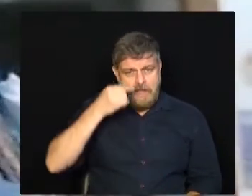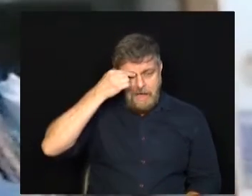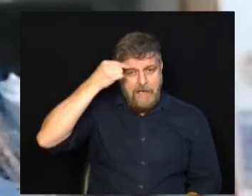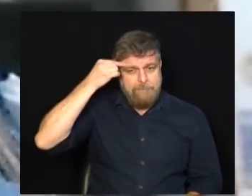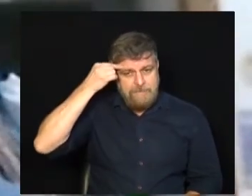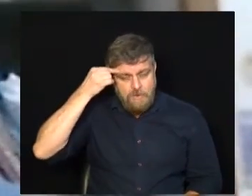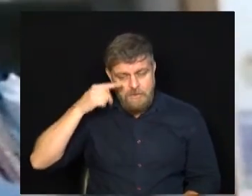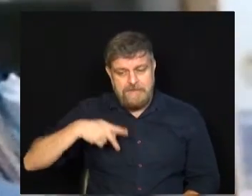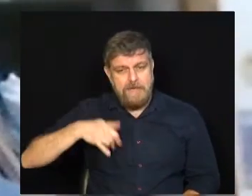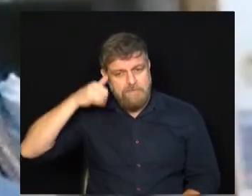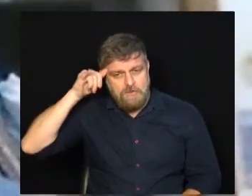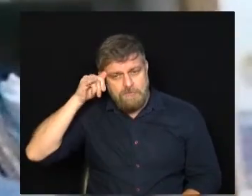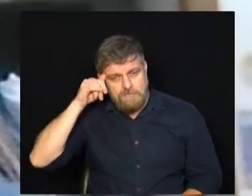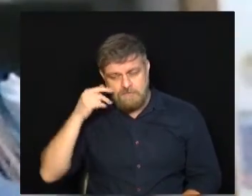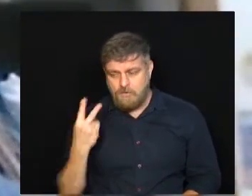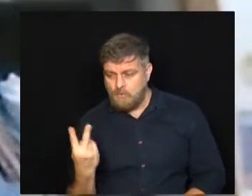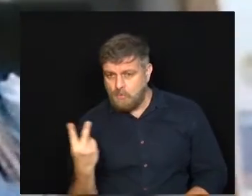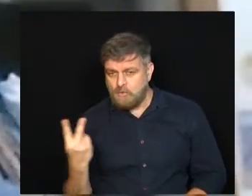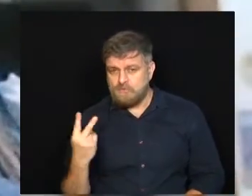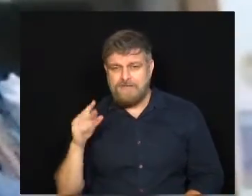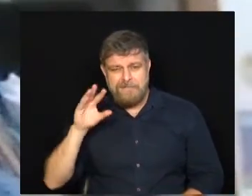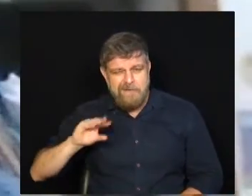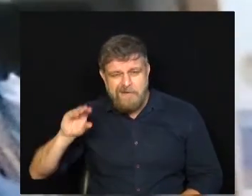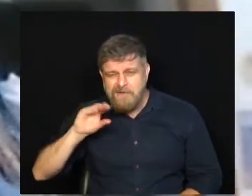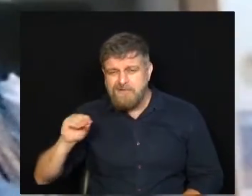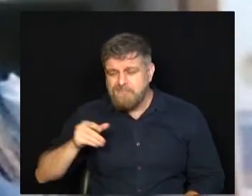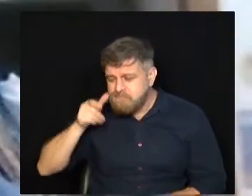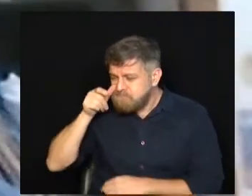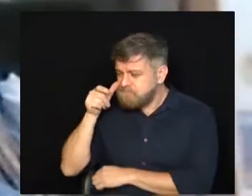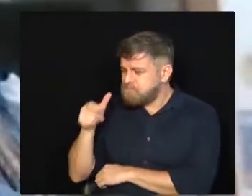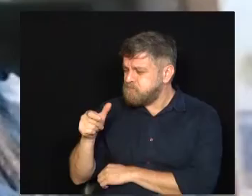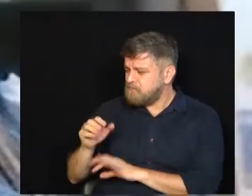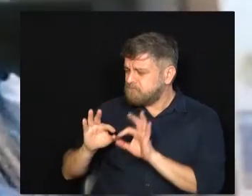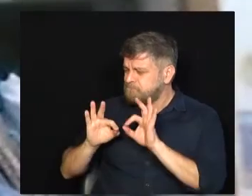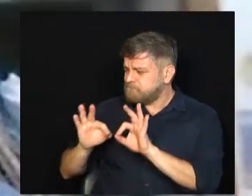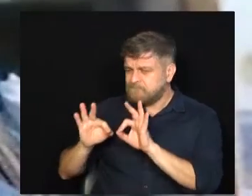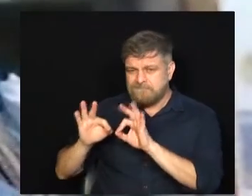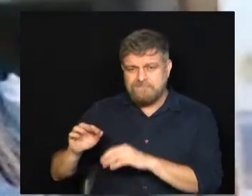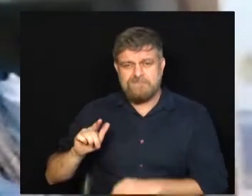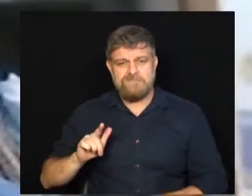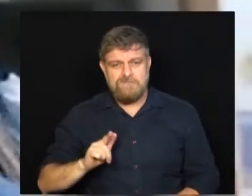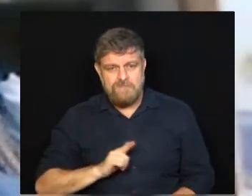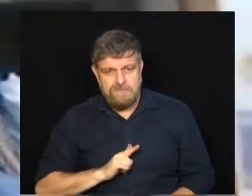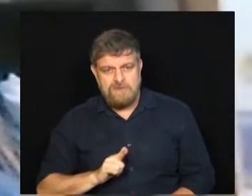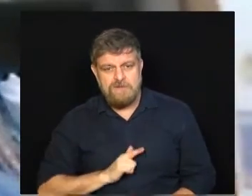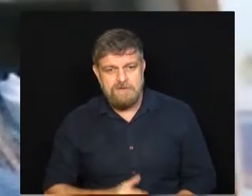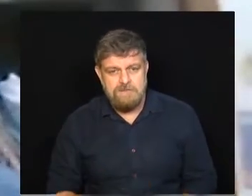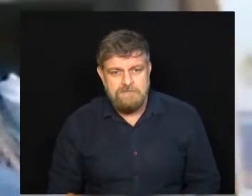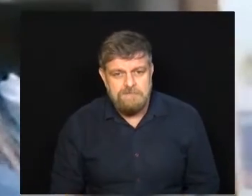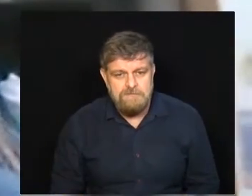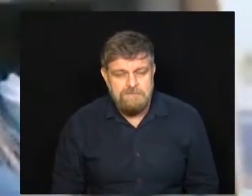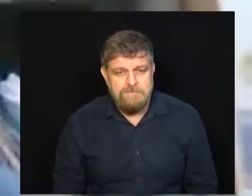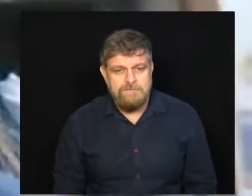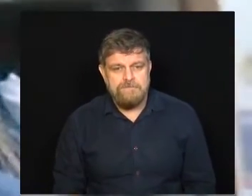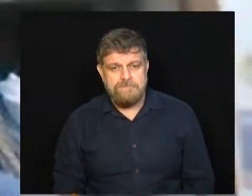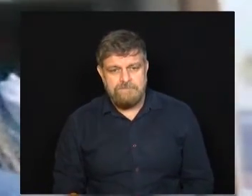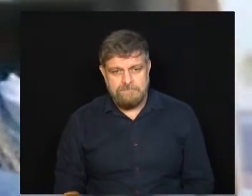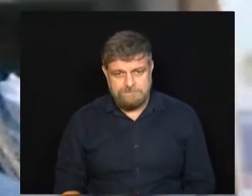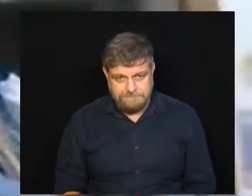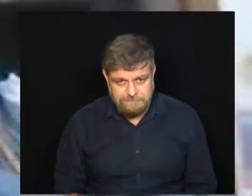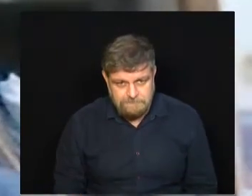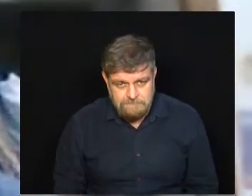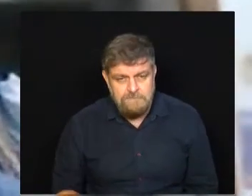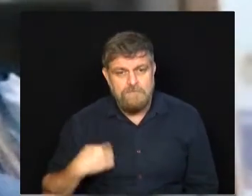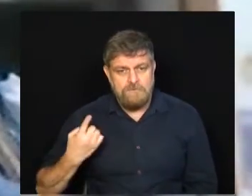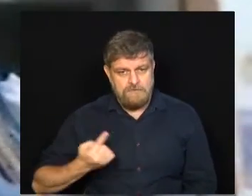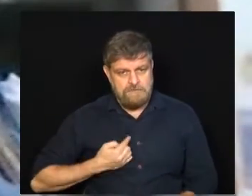Paulo colocam perspectivas interessantes na construção de debates, iniciativas produtivas. E eu espero que nós possamos